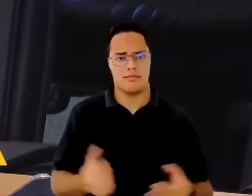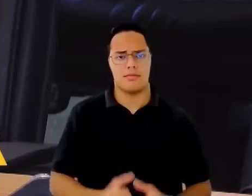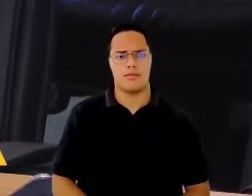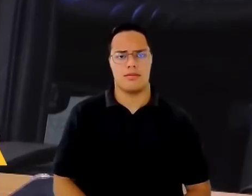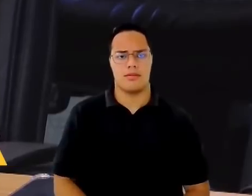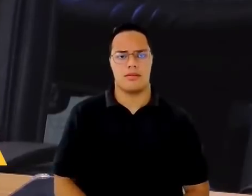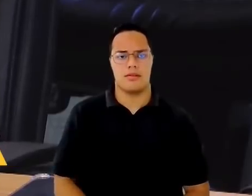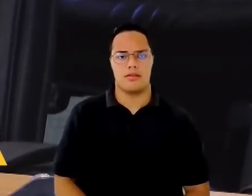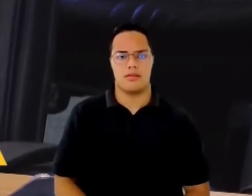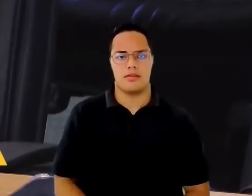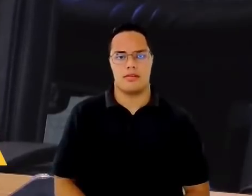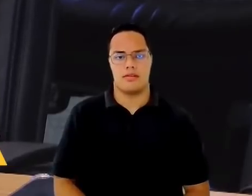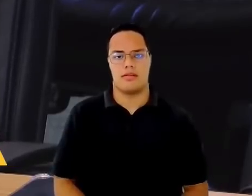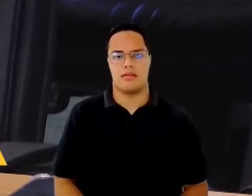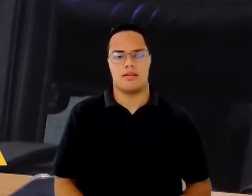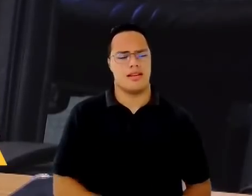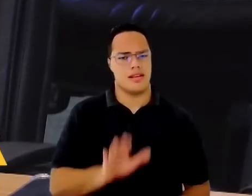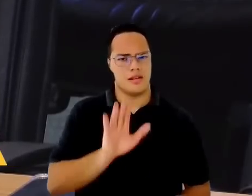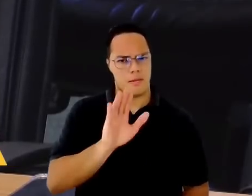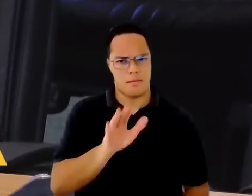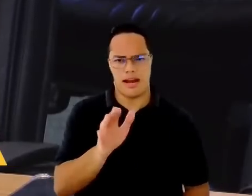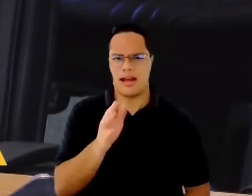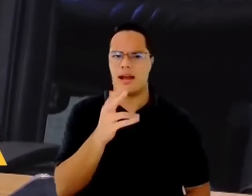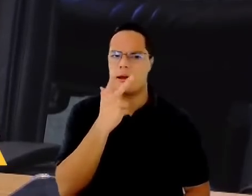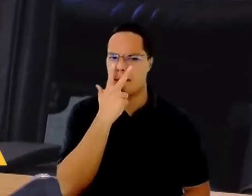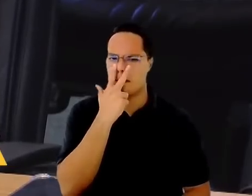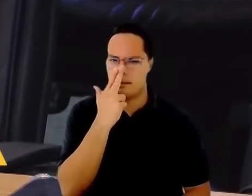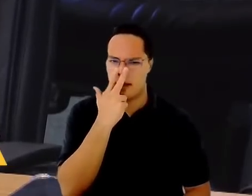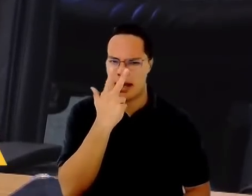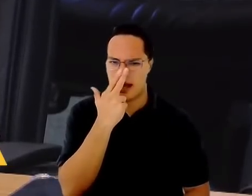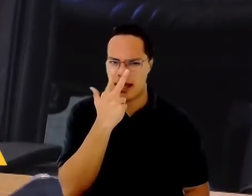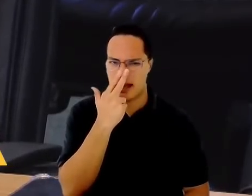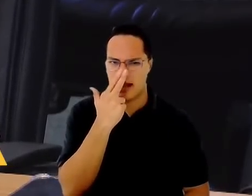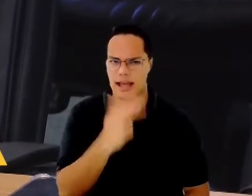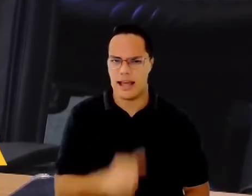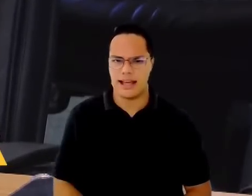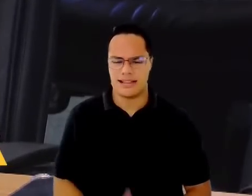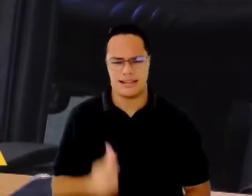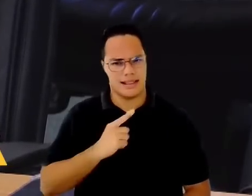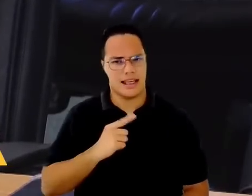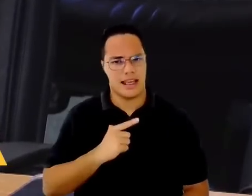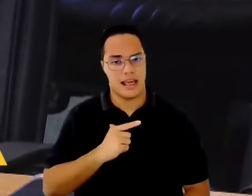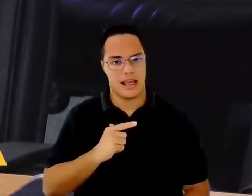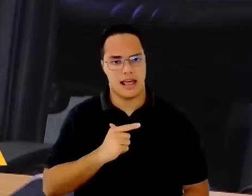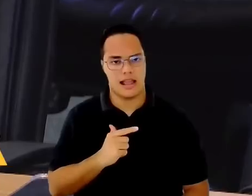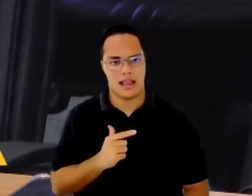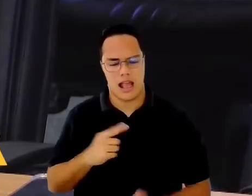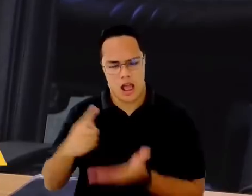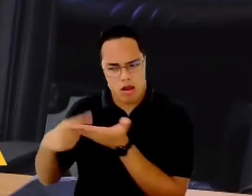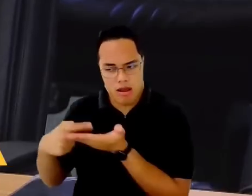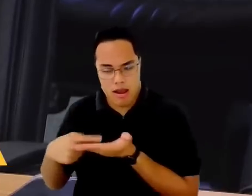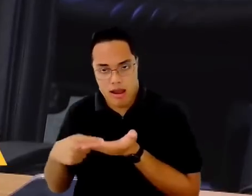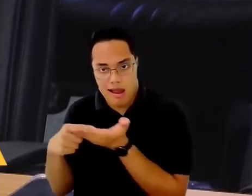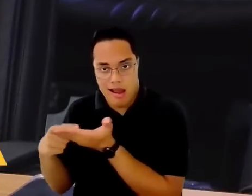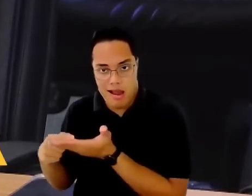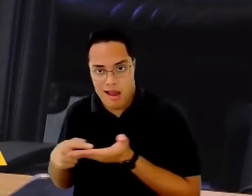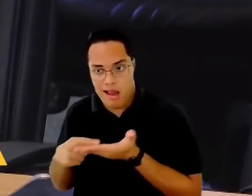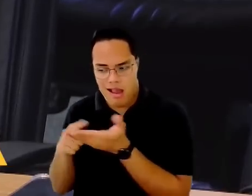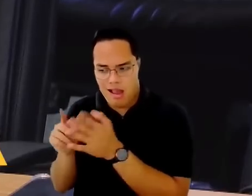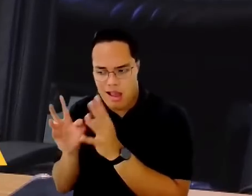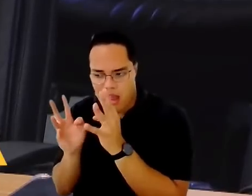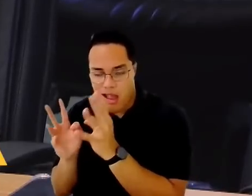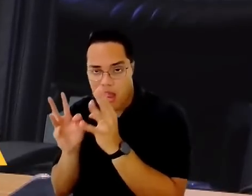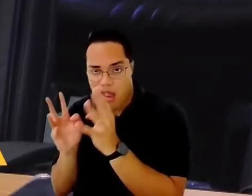e a parcialidade E aí Deputado Chico eu quero fazer assim uma operação com o senhor que